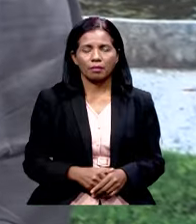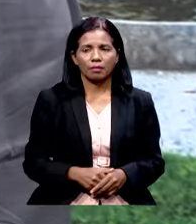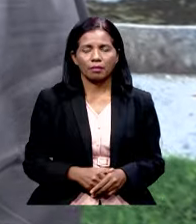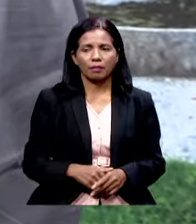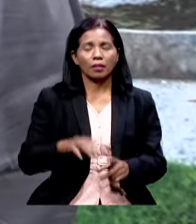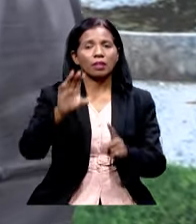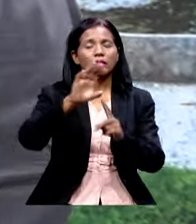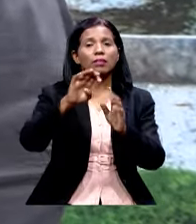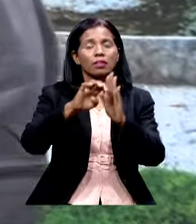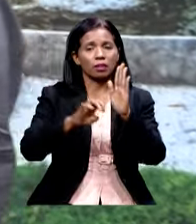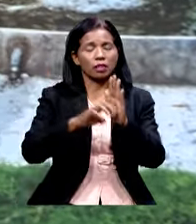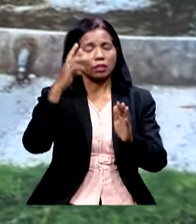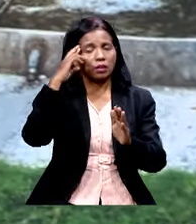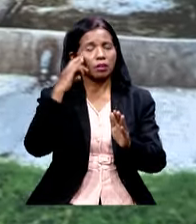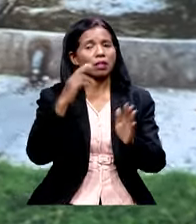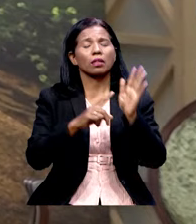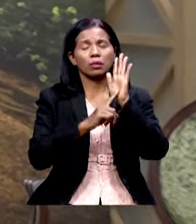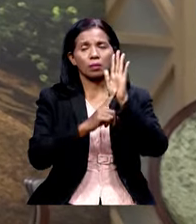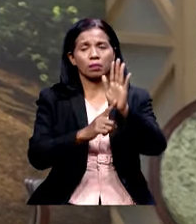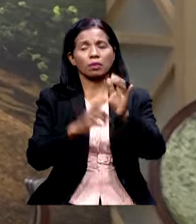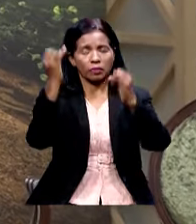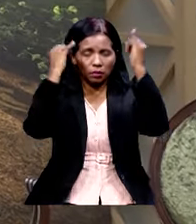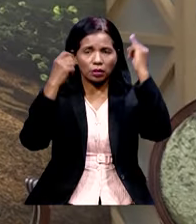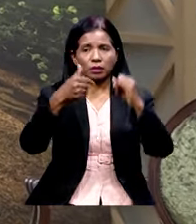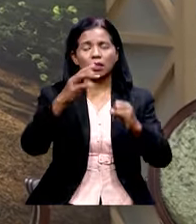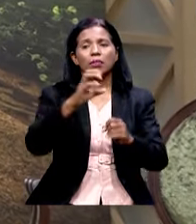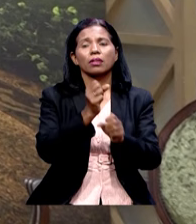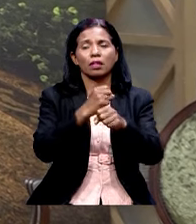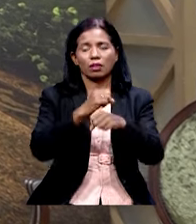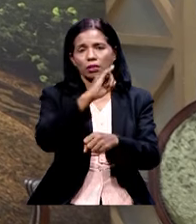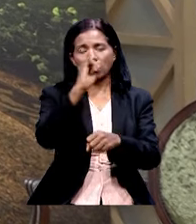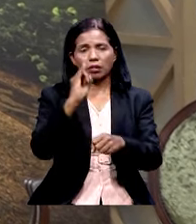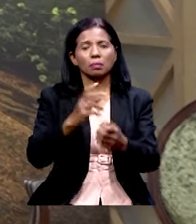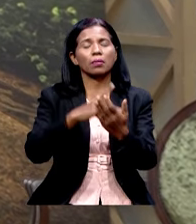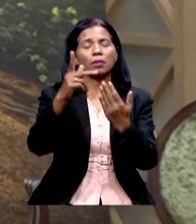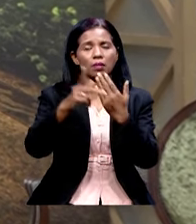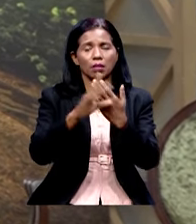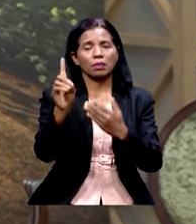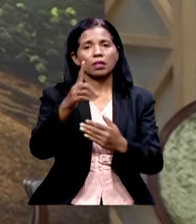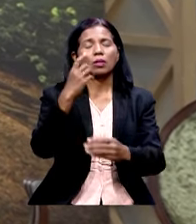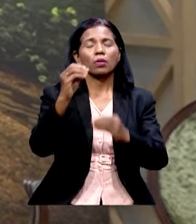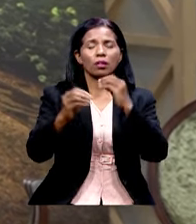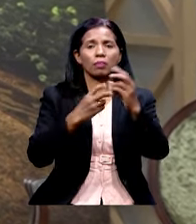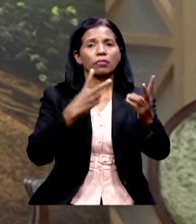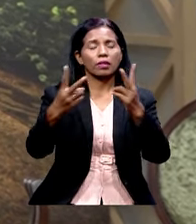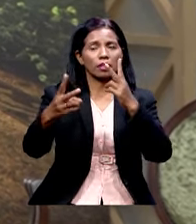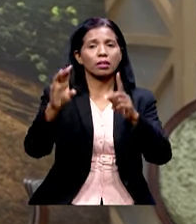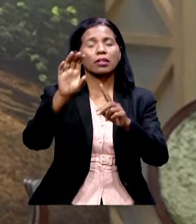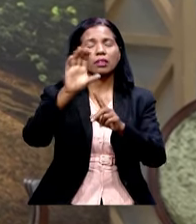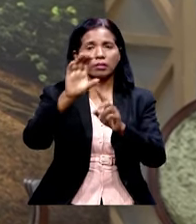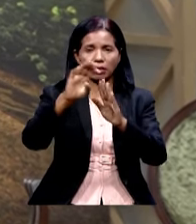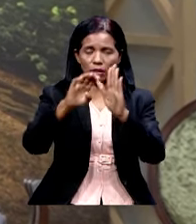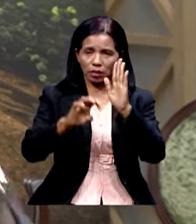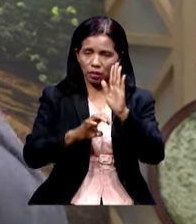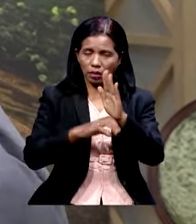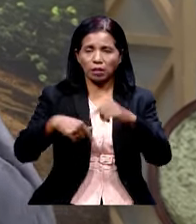Chefes taru zera mozorta fosa informação ne BGMN. Afo em halau entrevista e programa na Derek Mane com ba viagem chefes taru nian ba Emirados